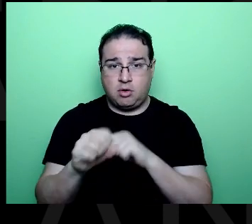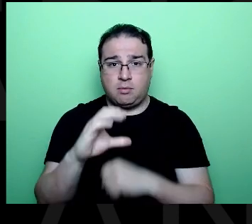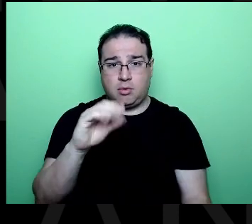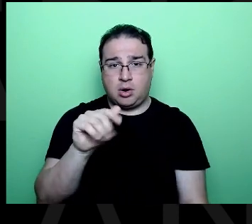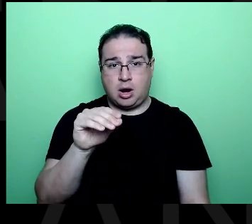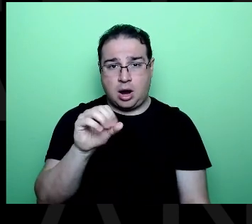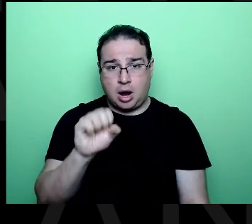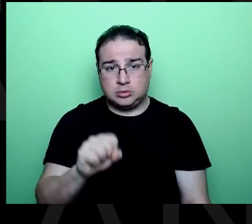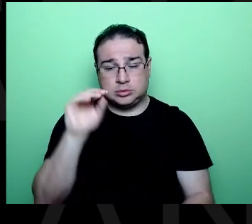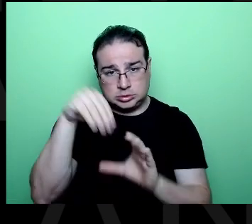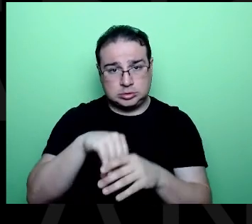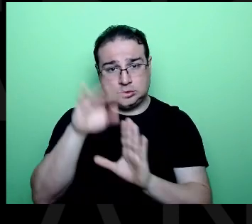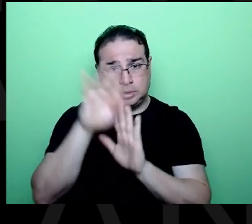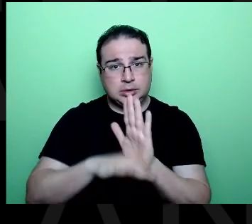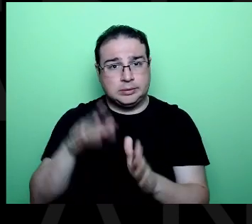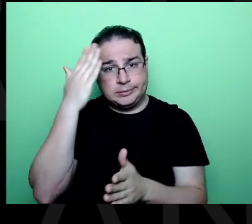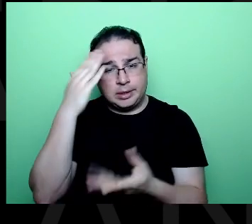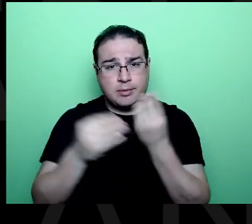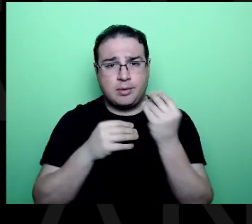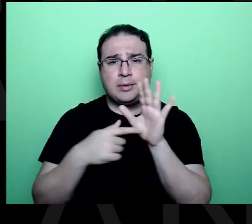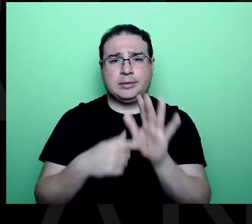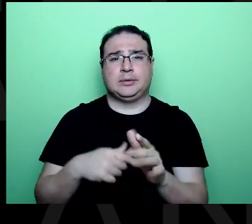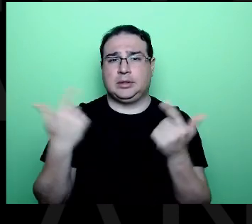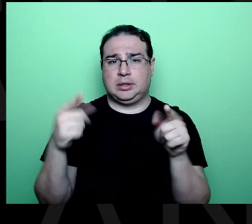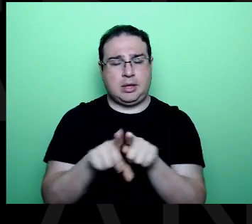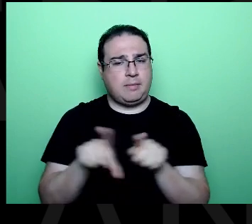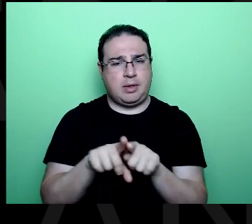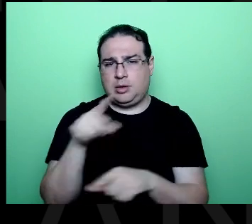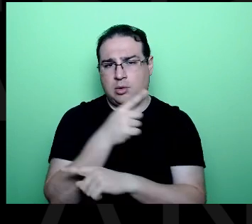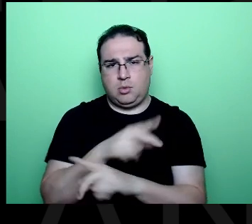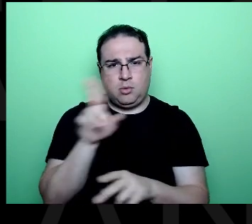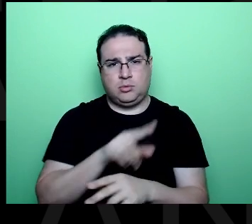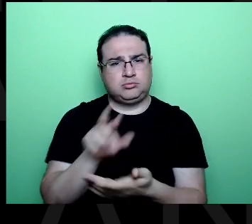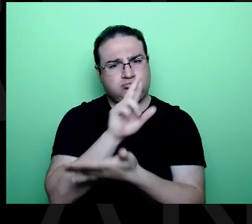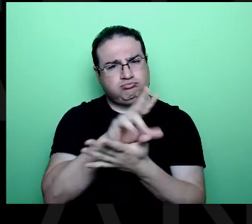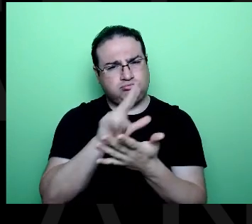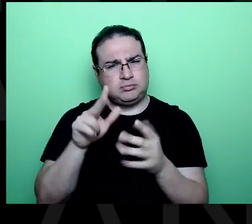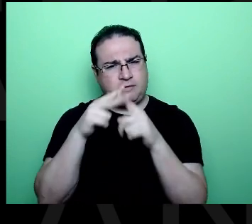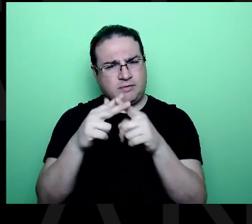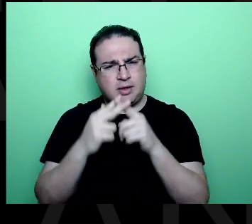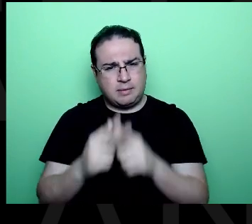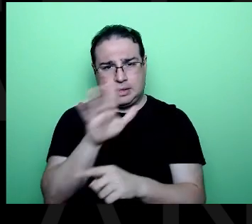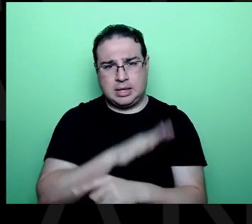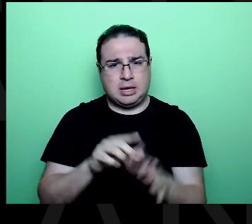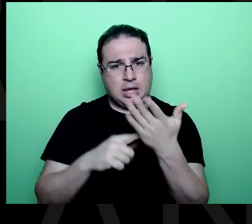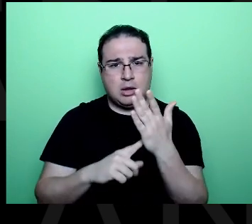caos no texto que já não sabe. Eu também não uso muitas ferramentas,